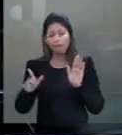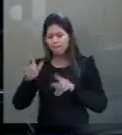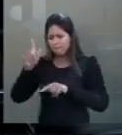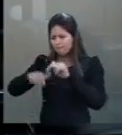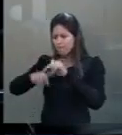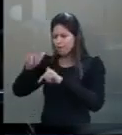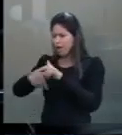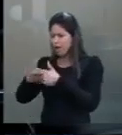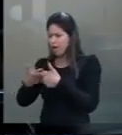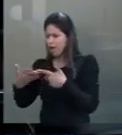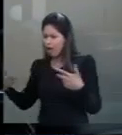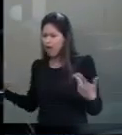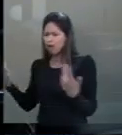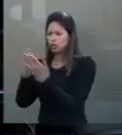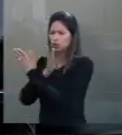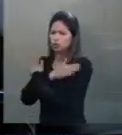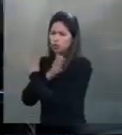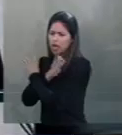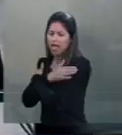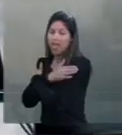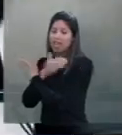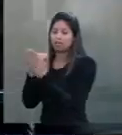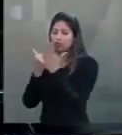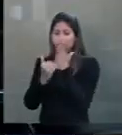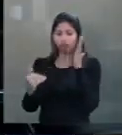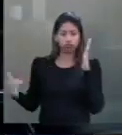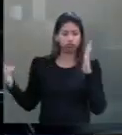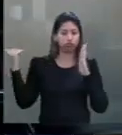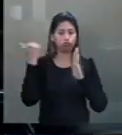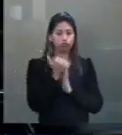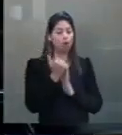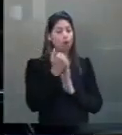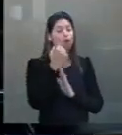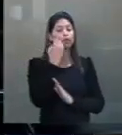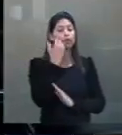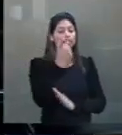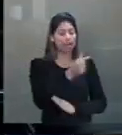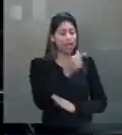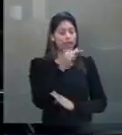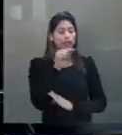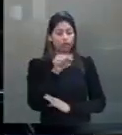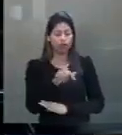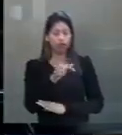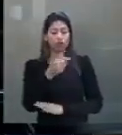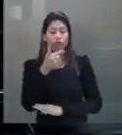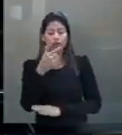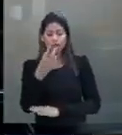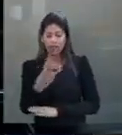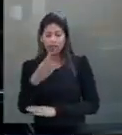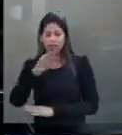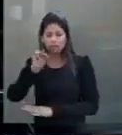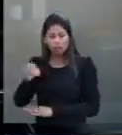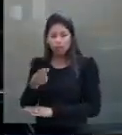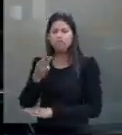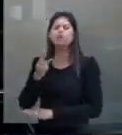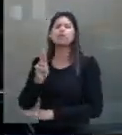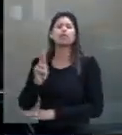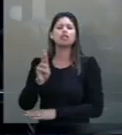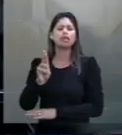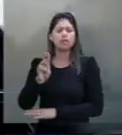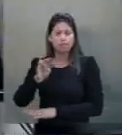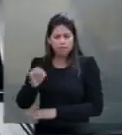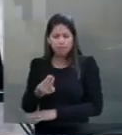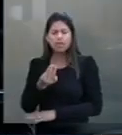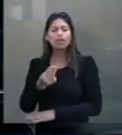negras saltou de 4,4 para 7,3 milhões, dados do IBGE. O salário da